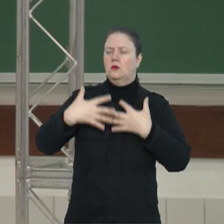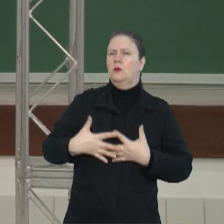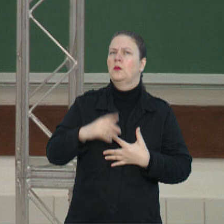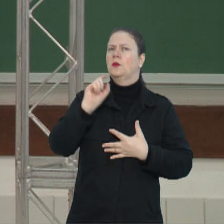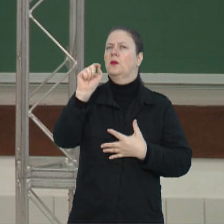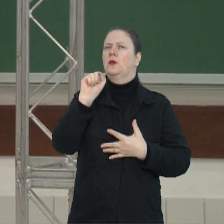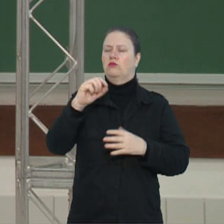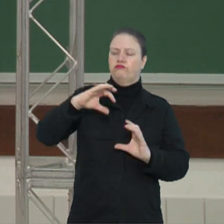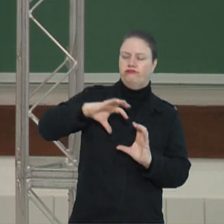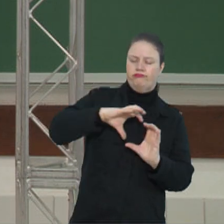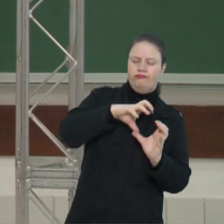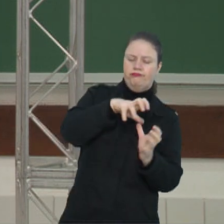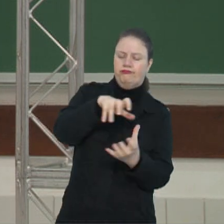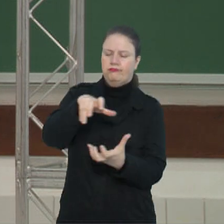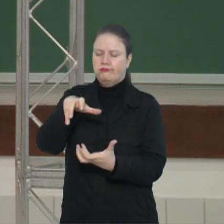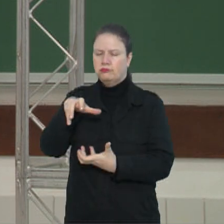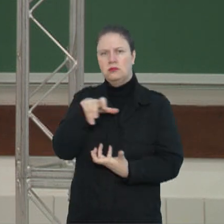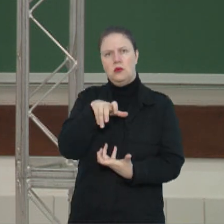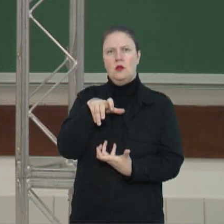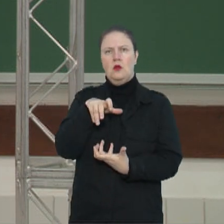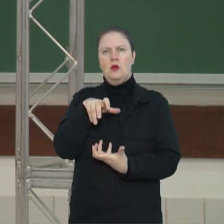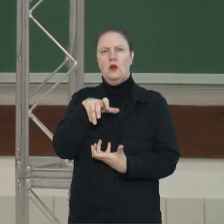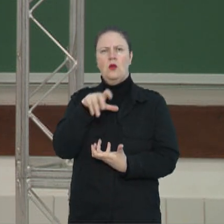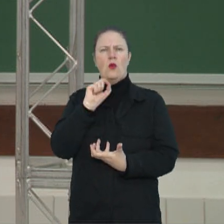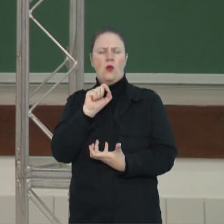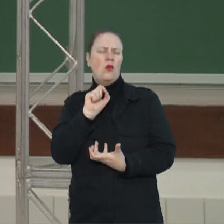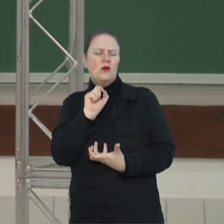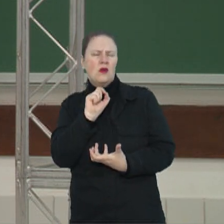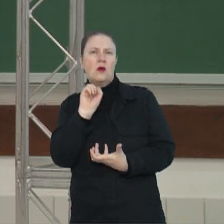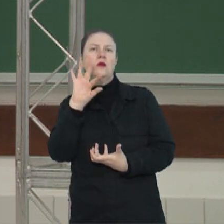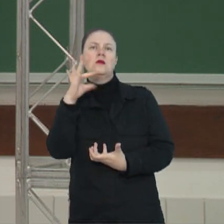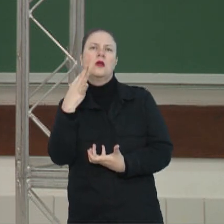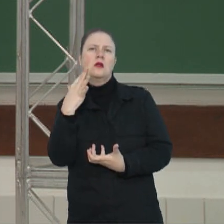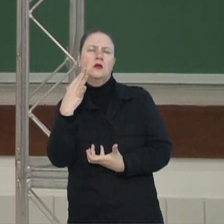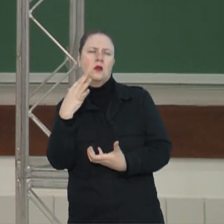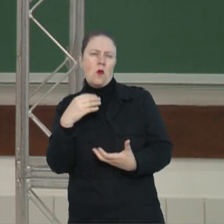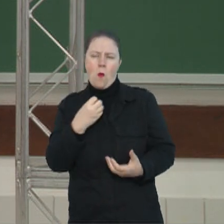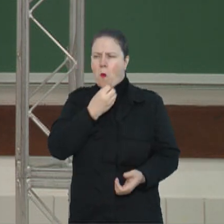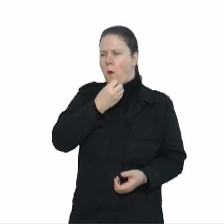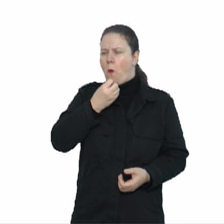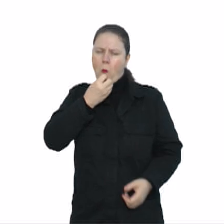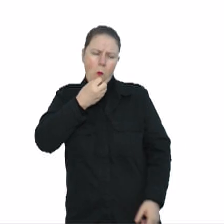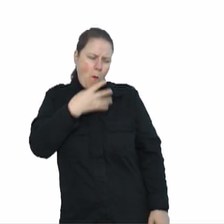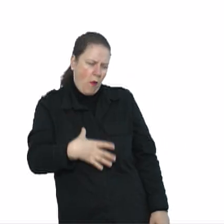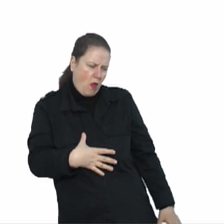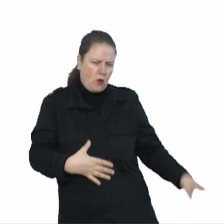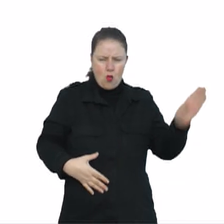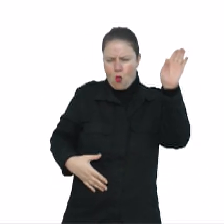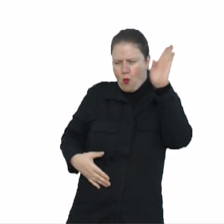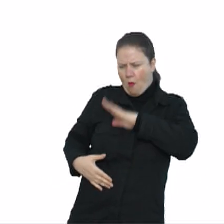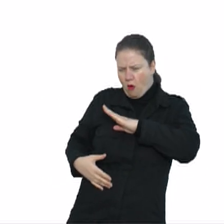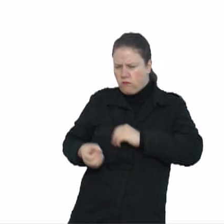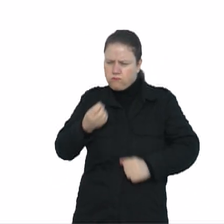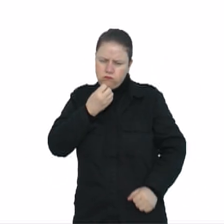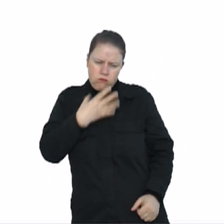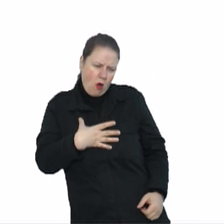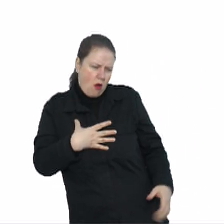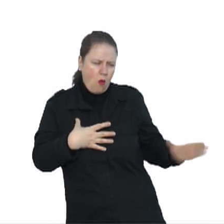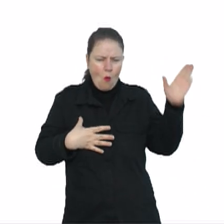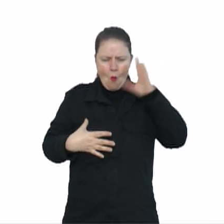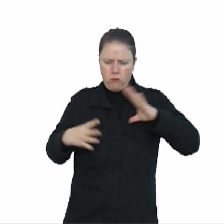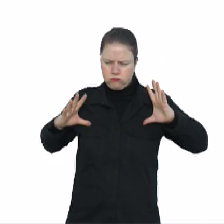mundo, né, é um constante conflito do bem contra o mal, né? Ali eu coloquei como definição bem e mal